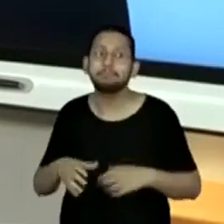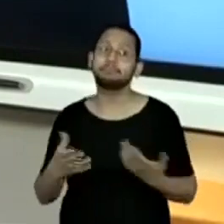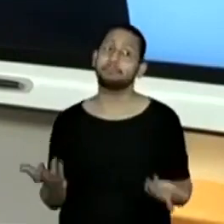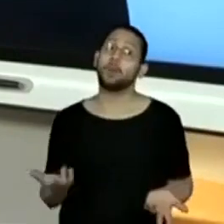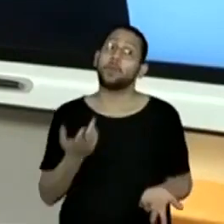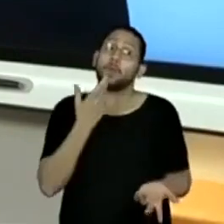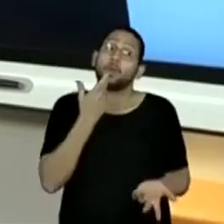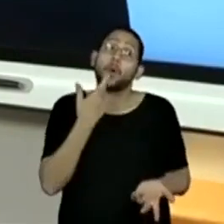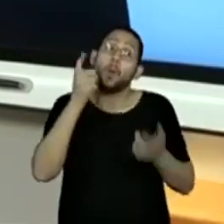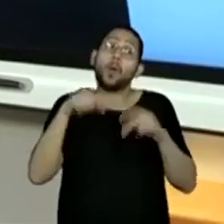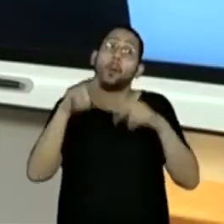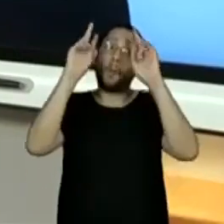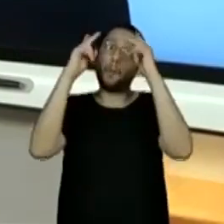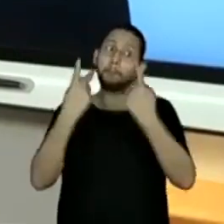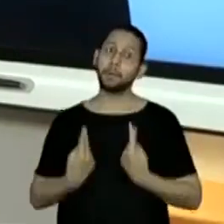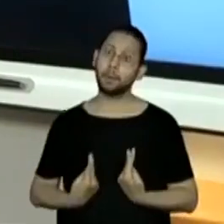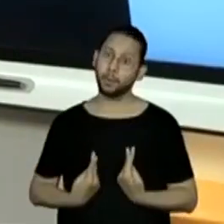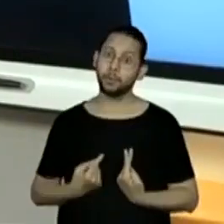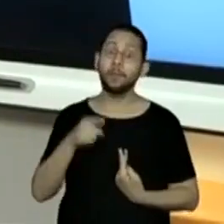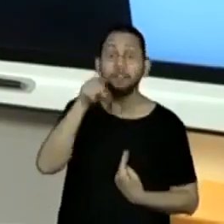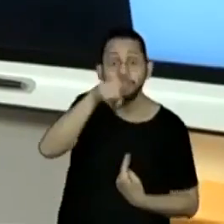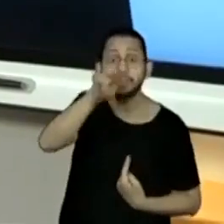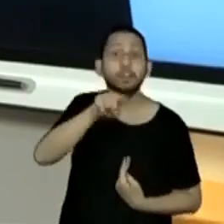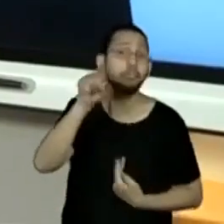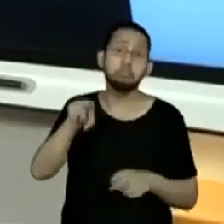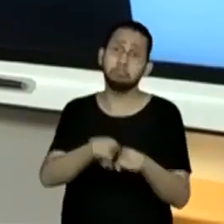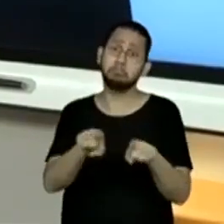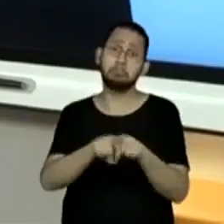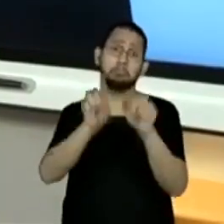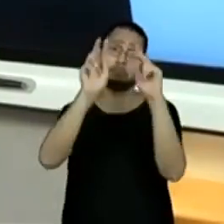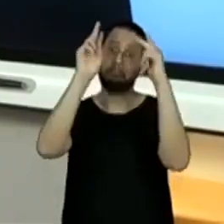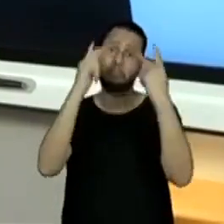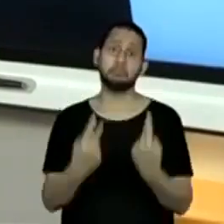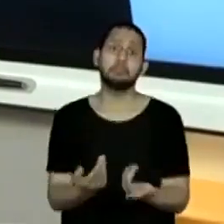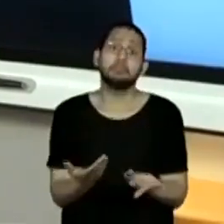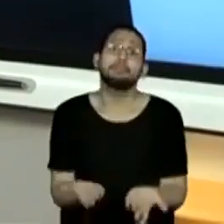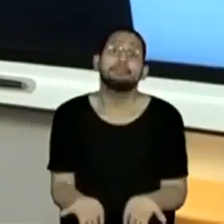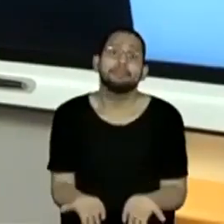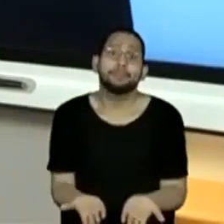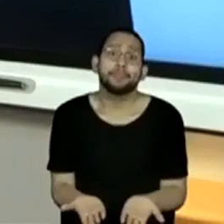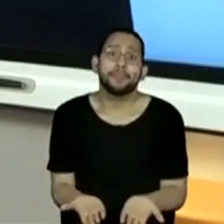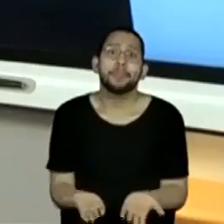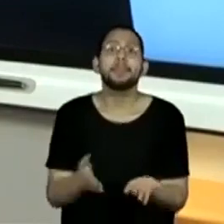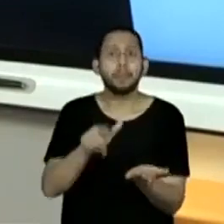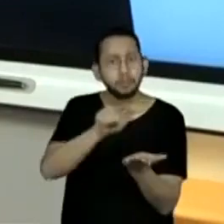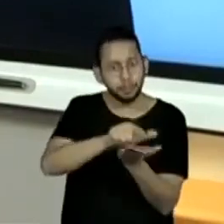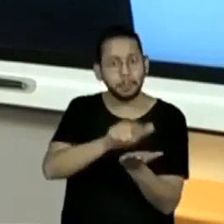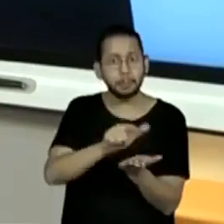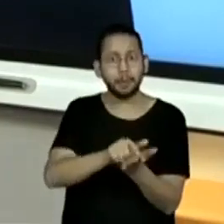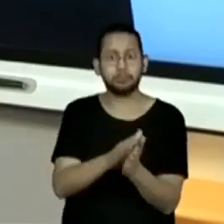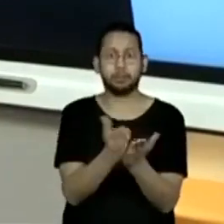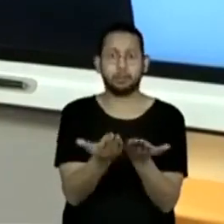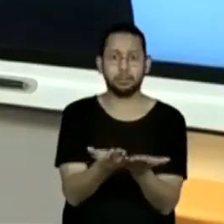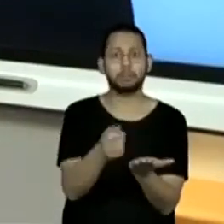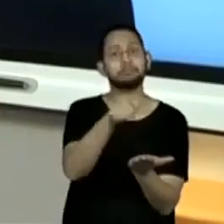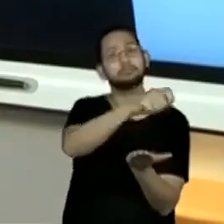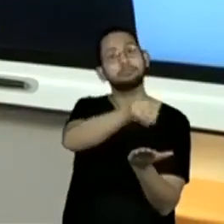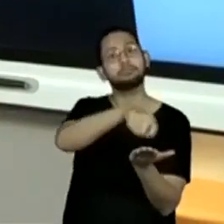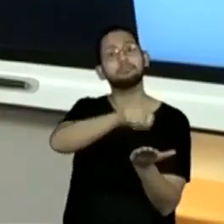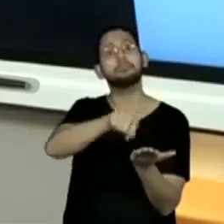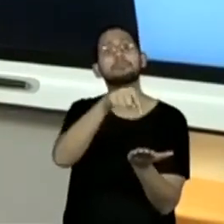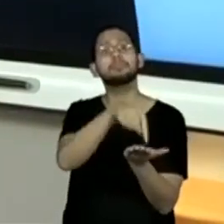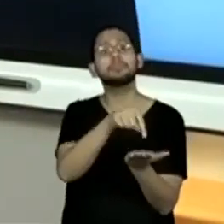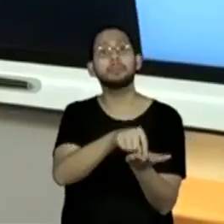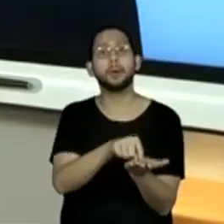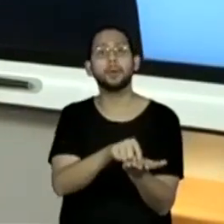vocês me falaram que são pessoas. E aí, agora, comecem a escrever no papel que o professor acabou de pedir quem